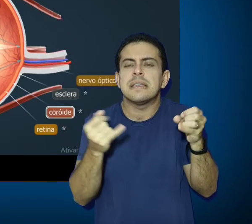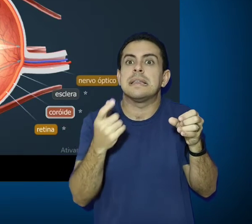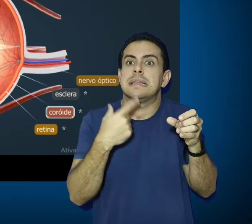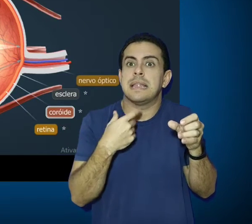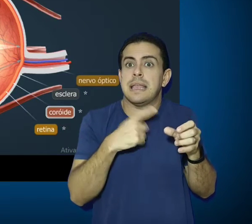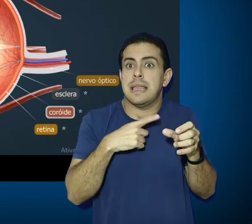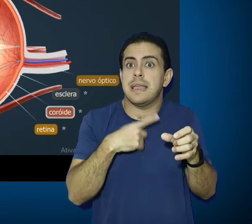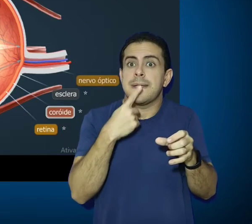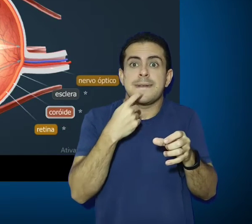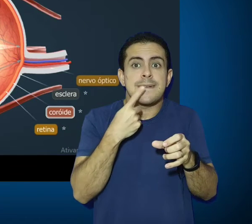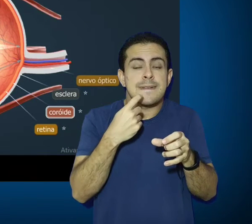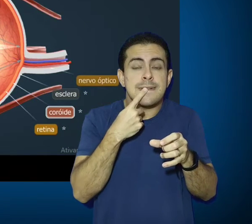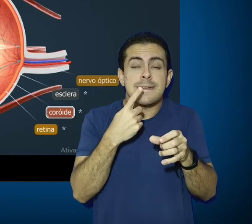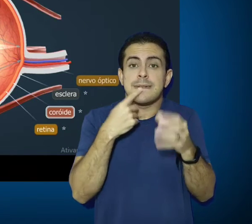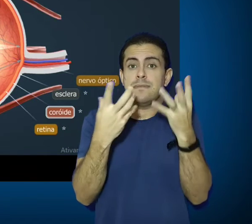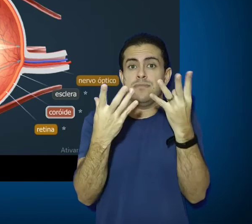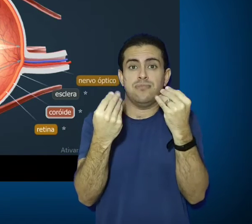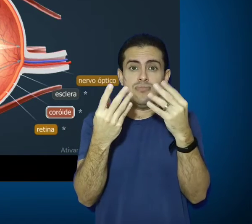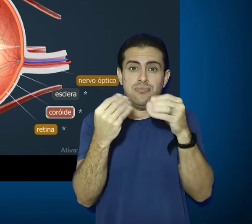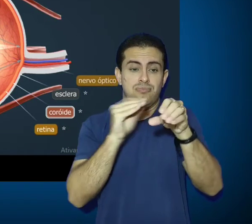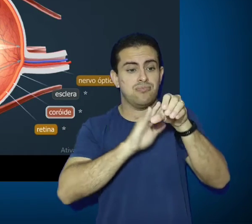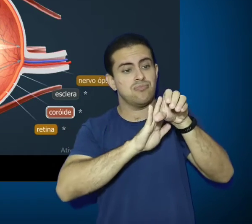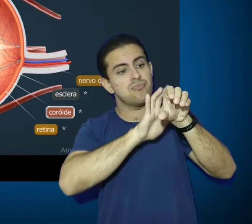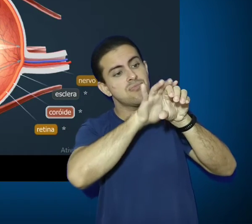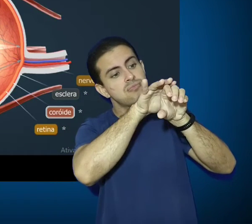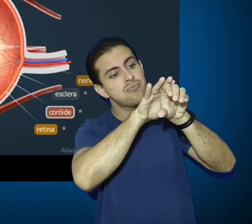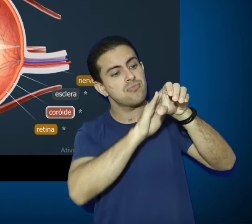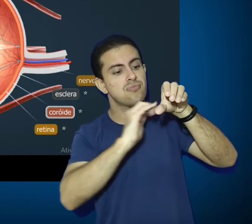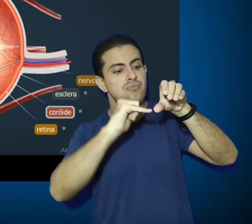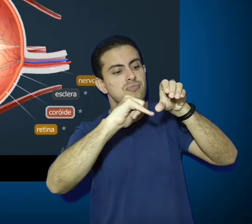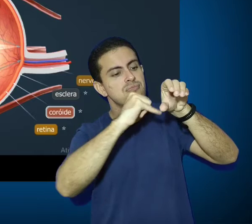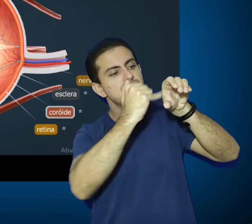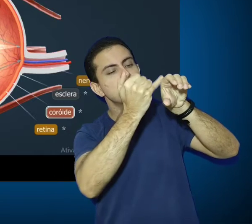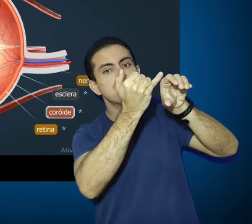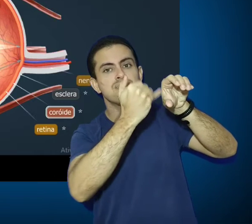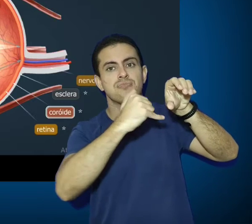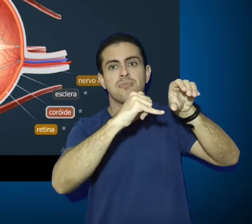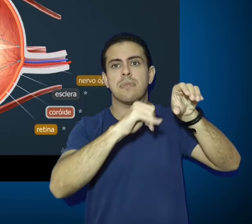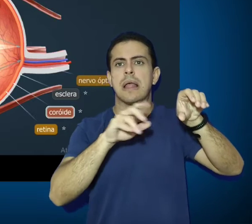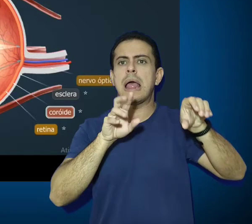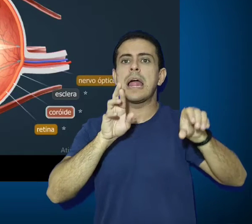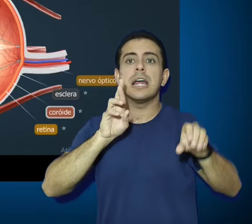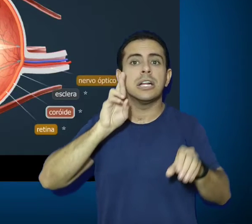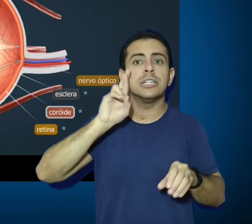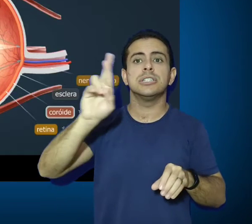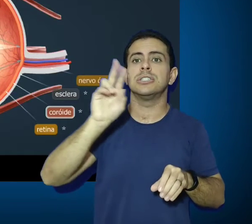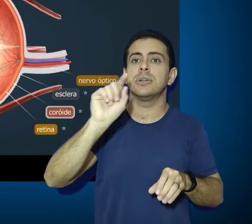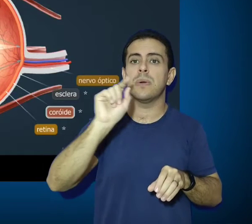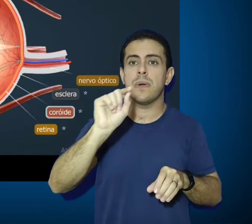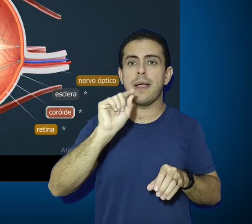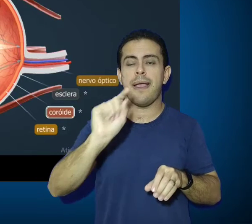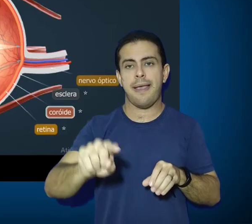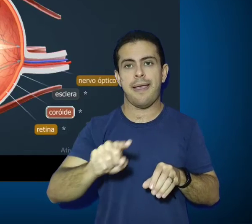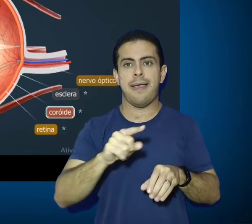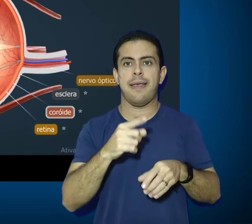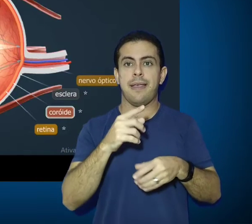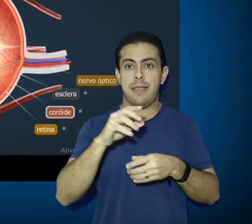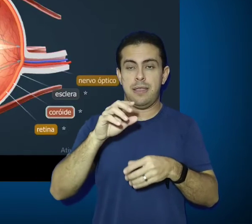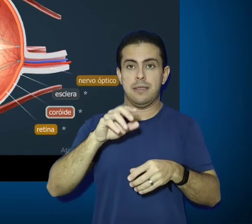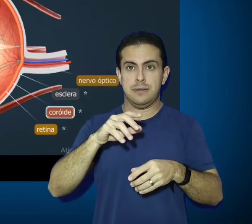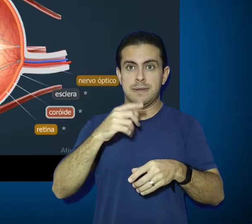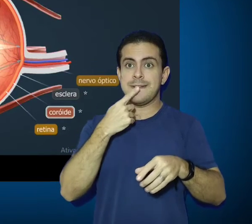que é isso? Tem bastantes vasos sanguíneos. Ela é responsável pela oxigenação e a nutrição